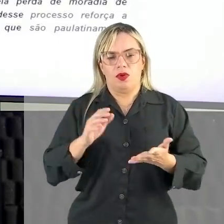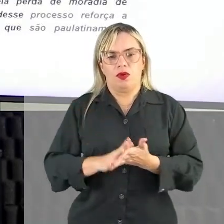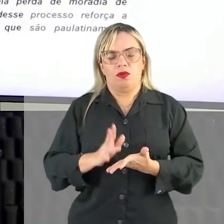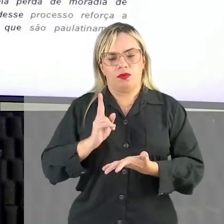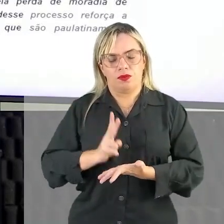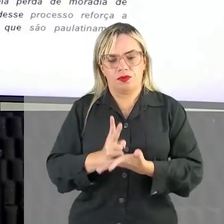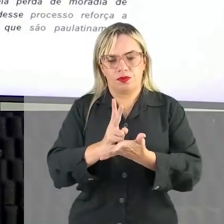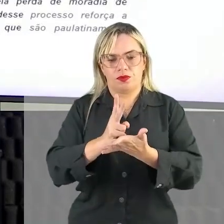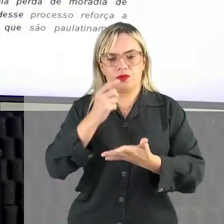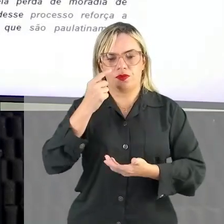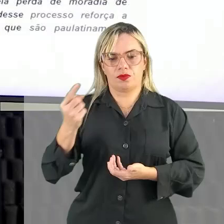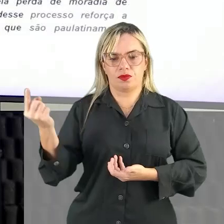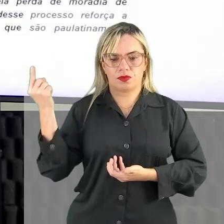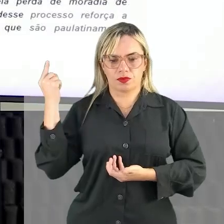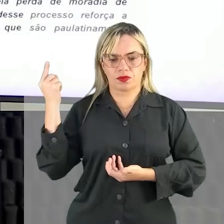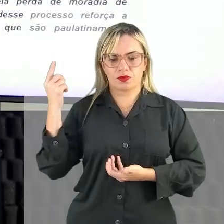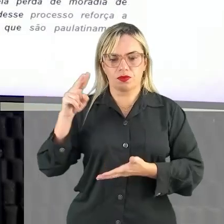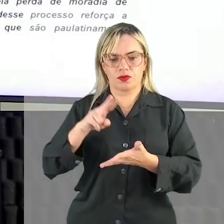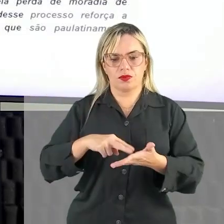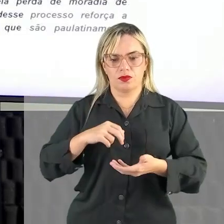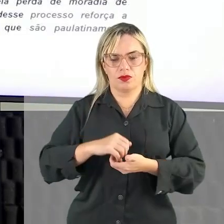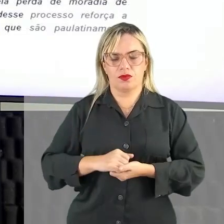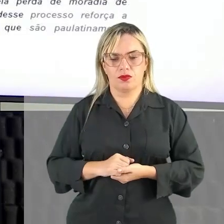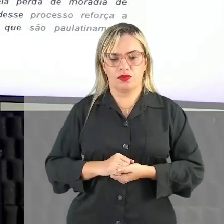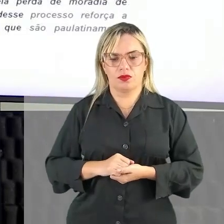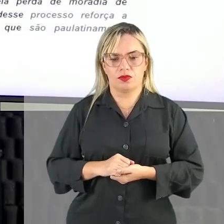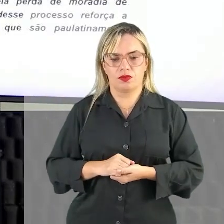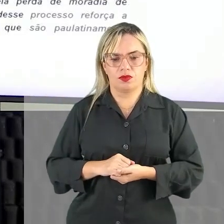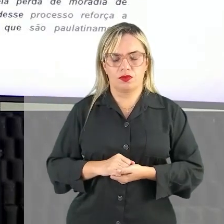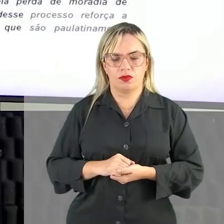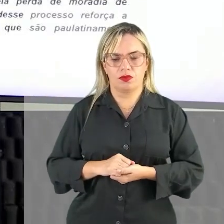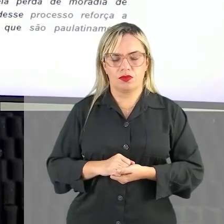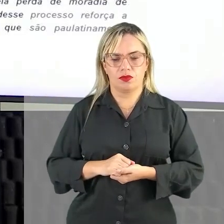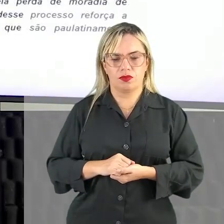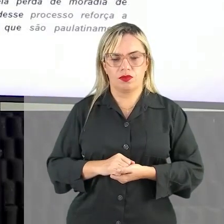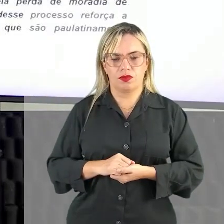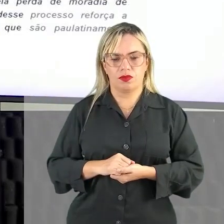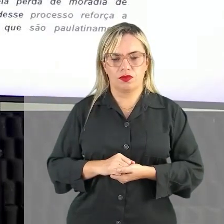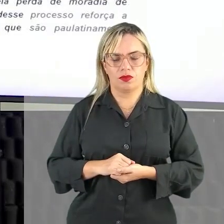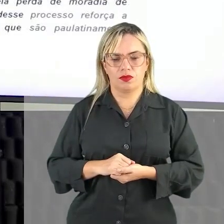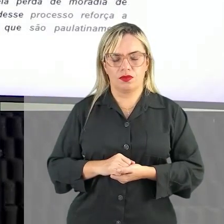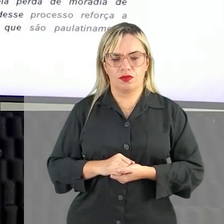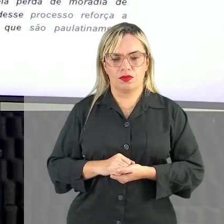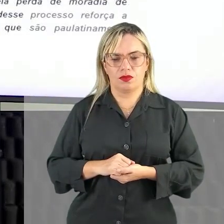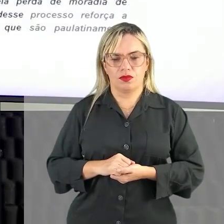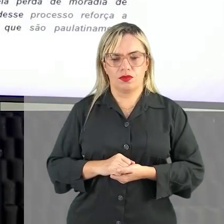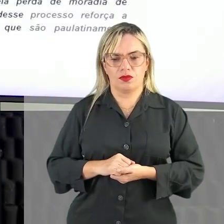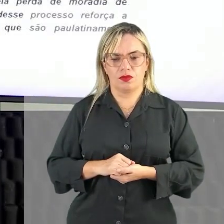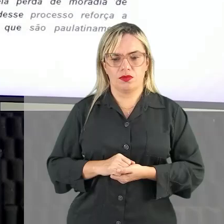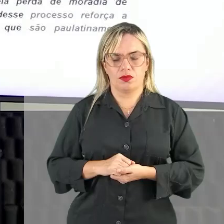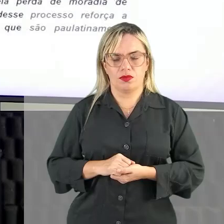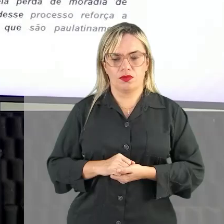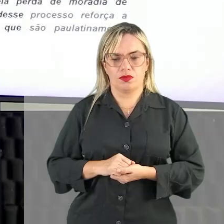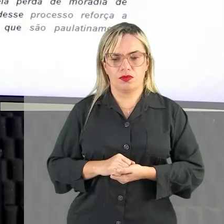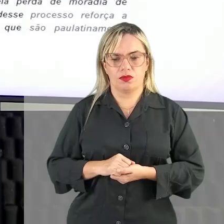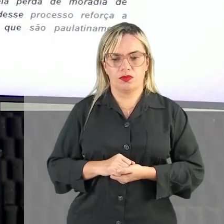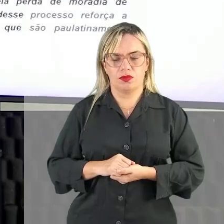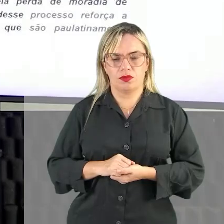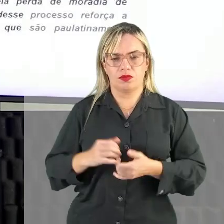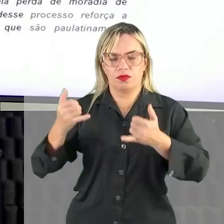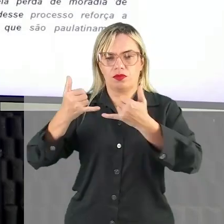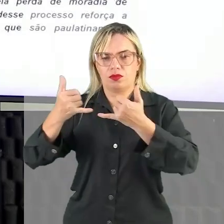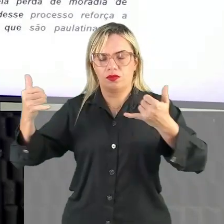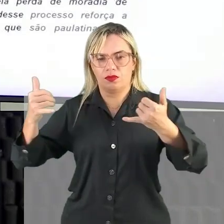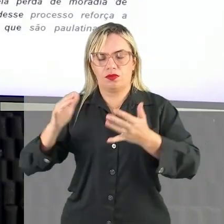sequenciamento as persistentes agressões à integridade territorial dos povos de tradição do país agravam o atual cenário eu